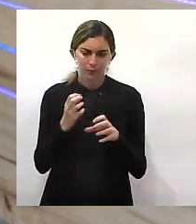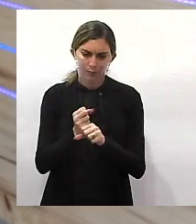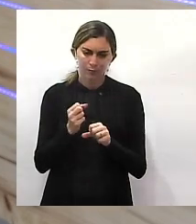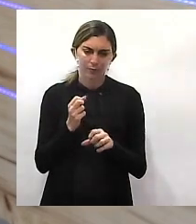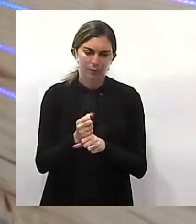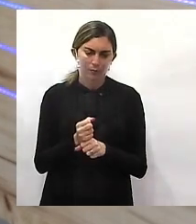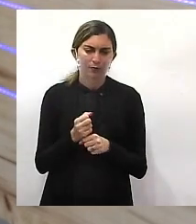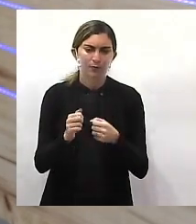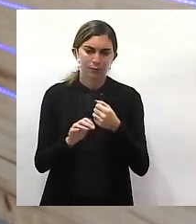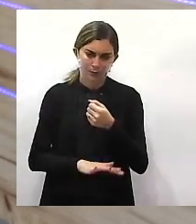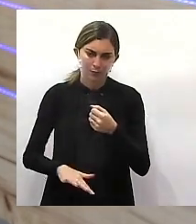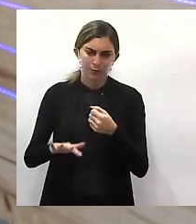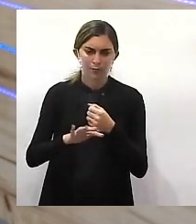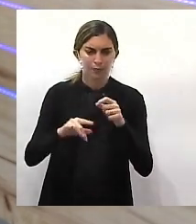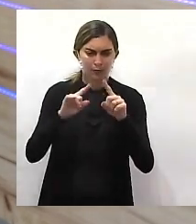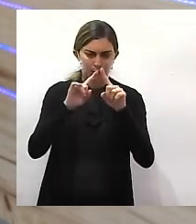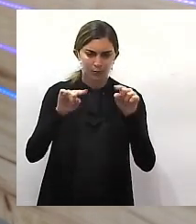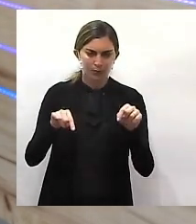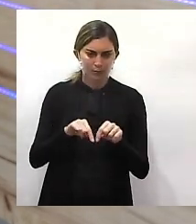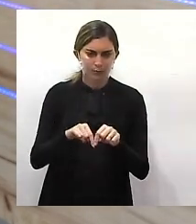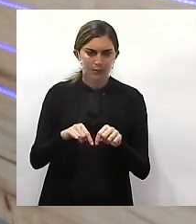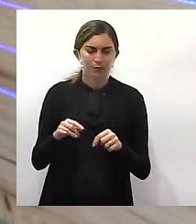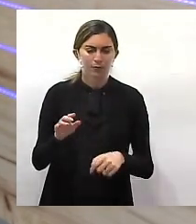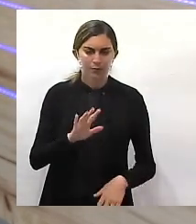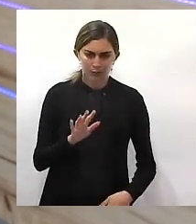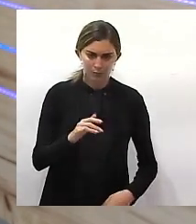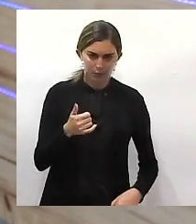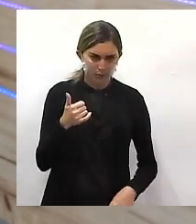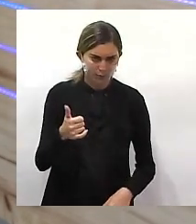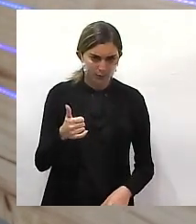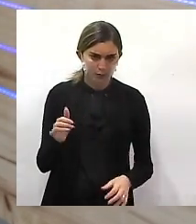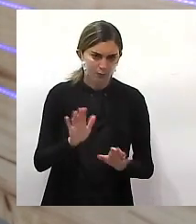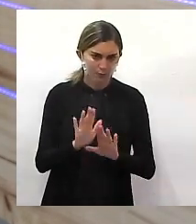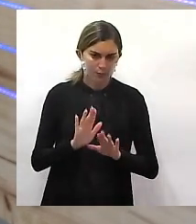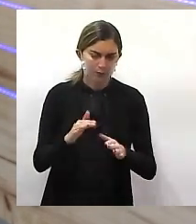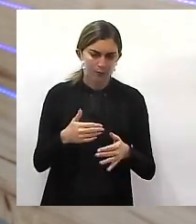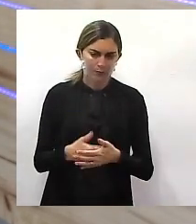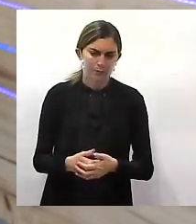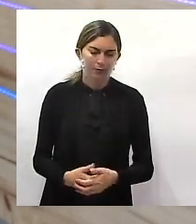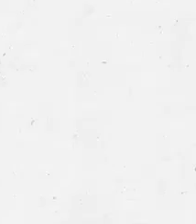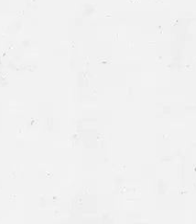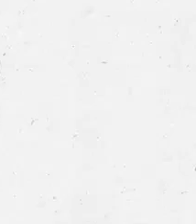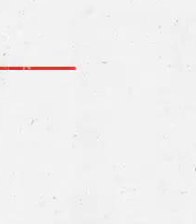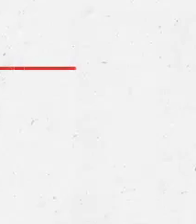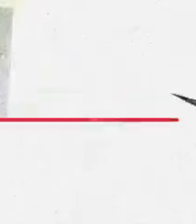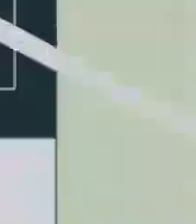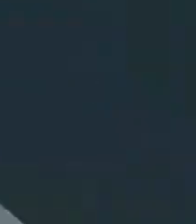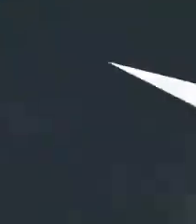calcula a área do triângulo branco, a área desejada. Valeu? Até a próxima, se Deus quiser.